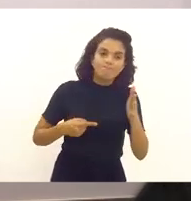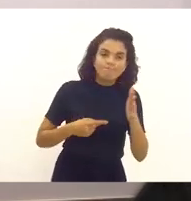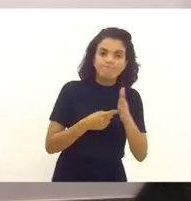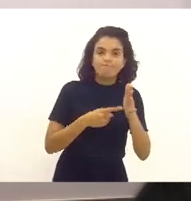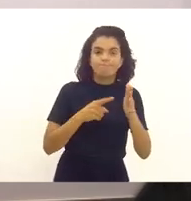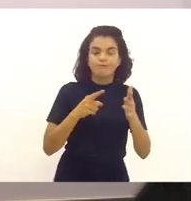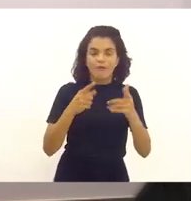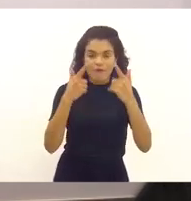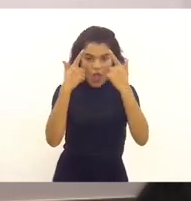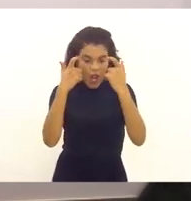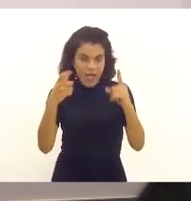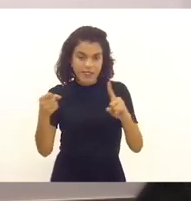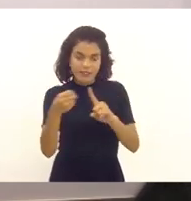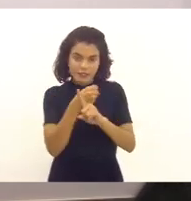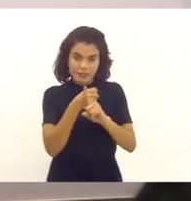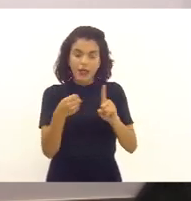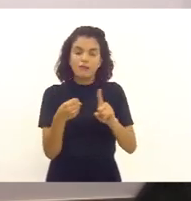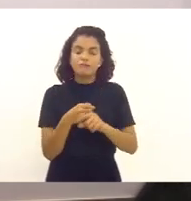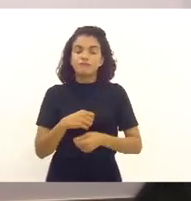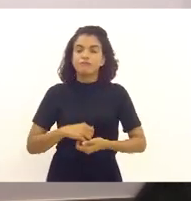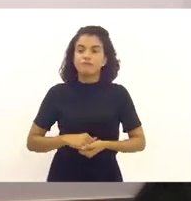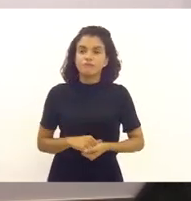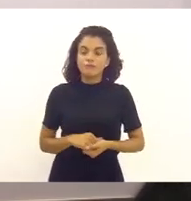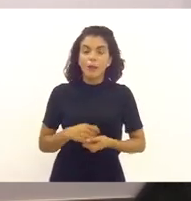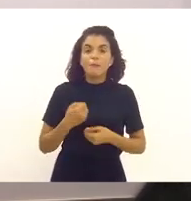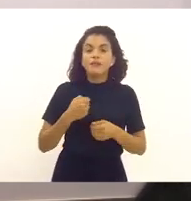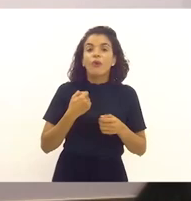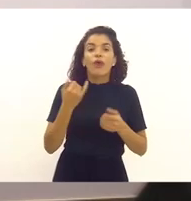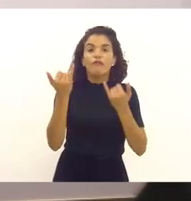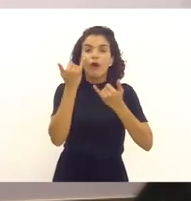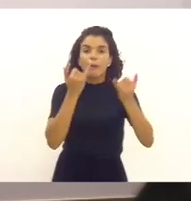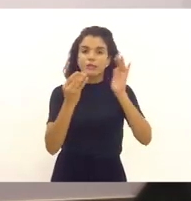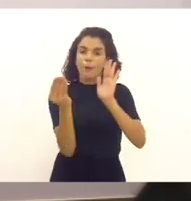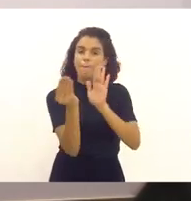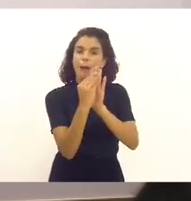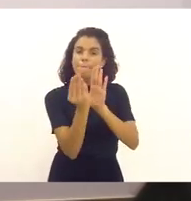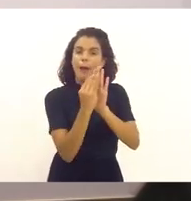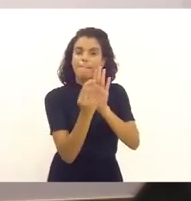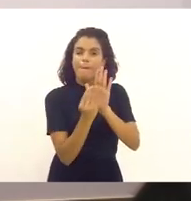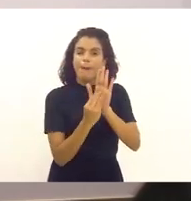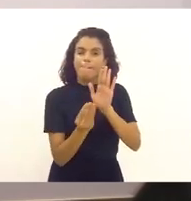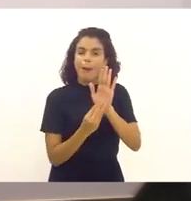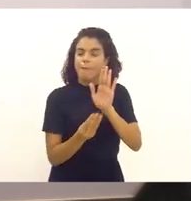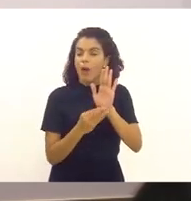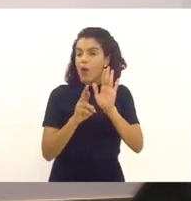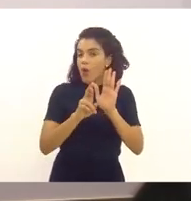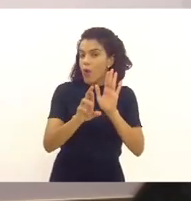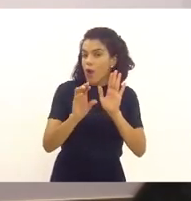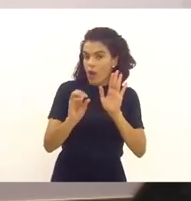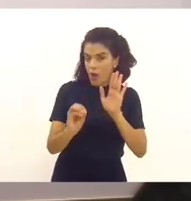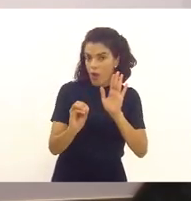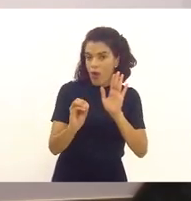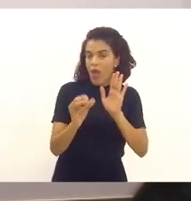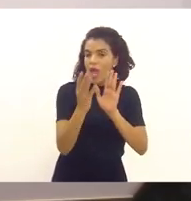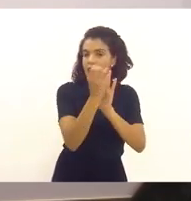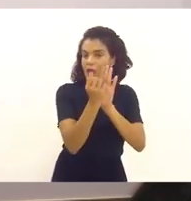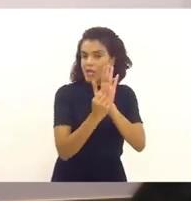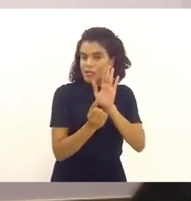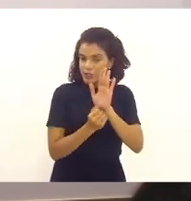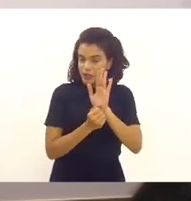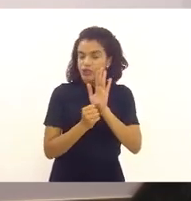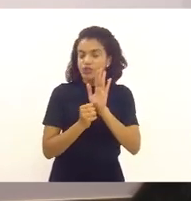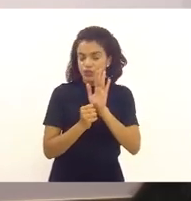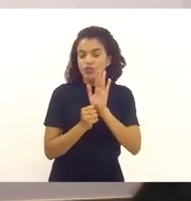de informações para para o judiciário o URL vai direto para o judiciário